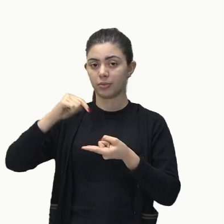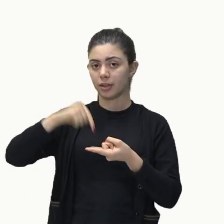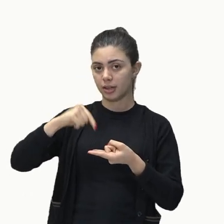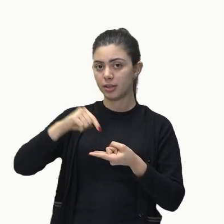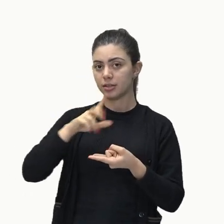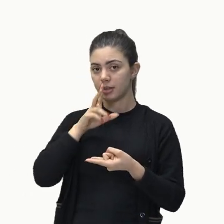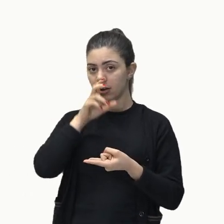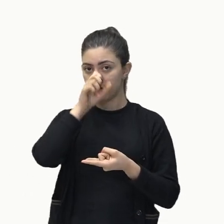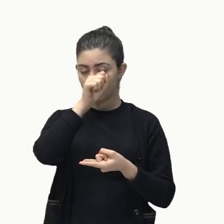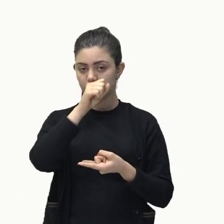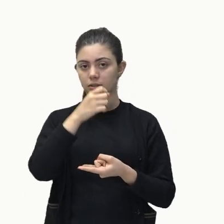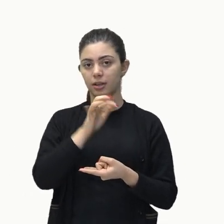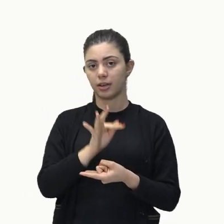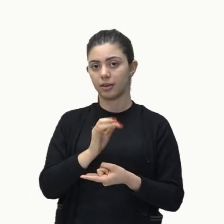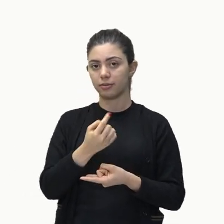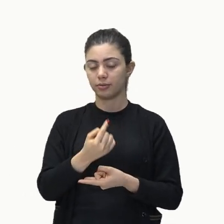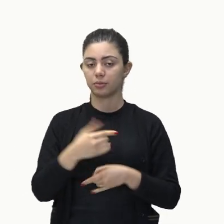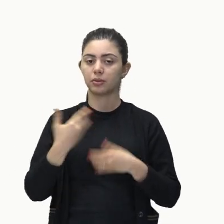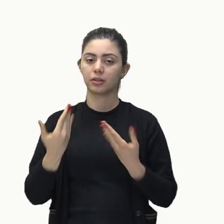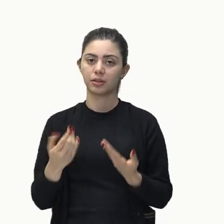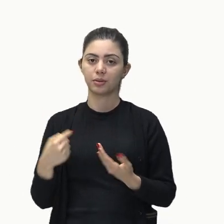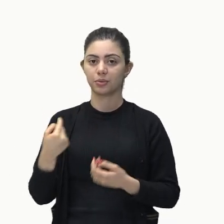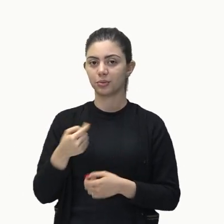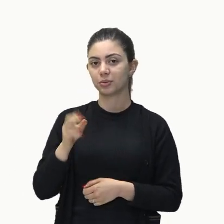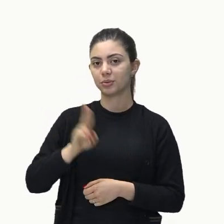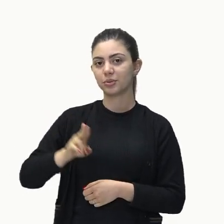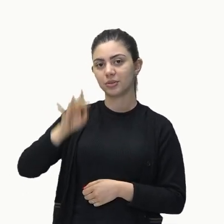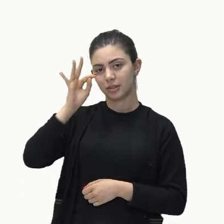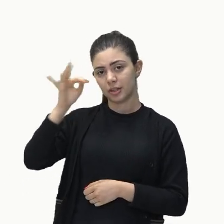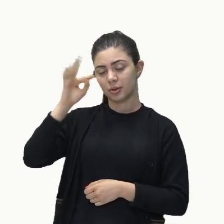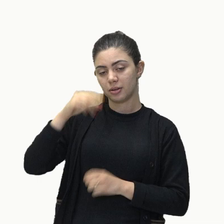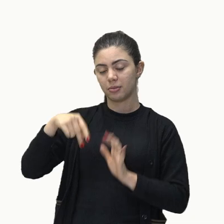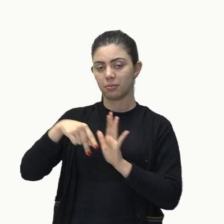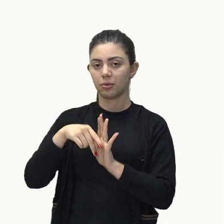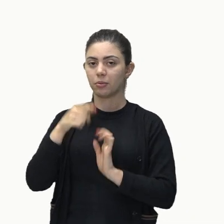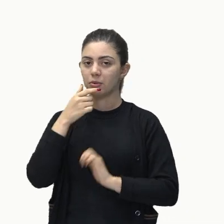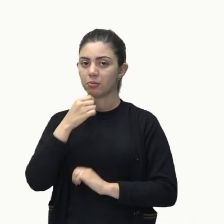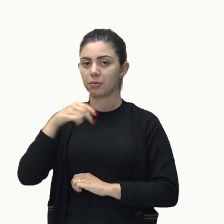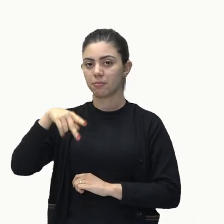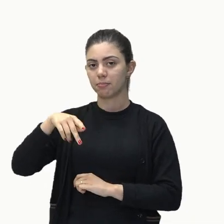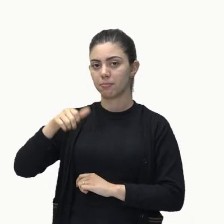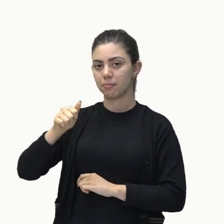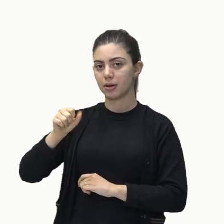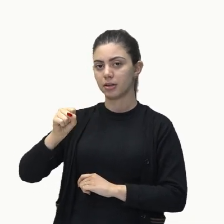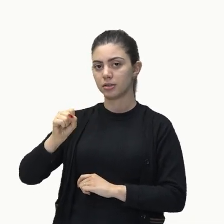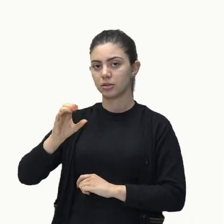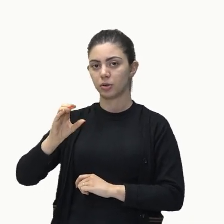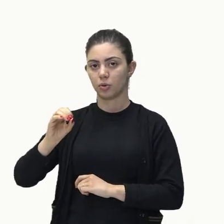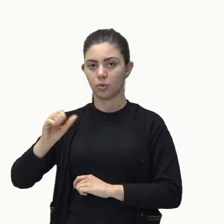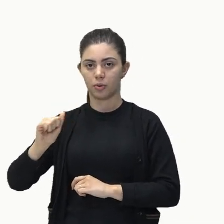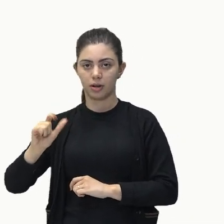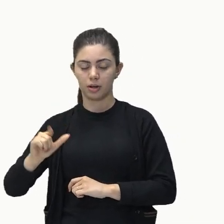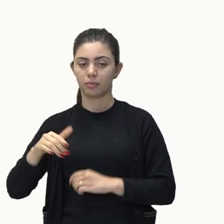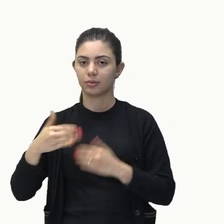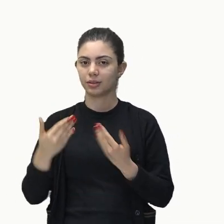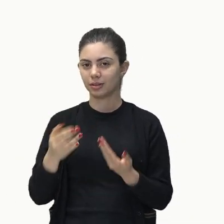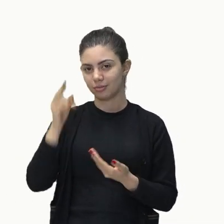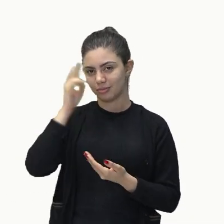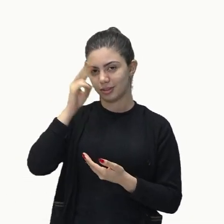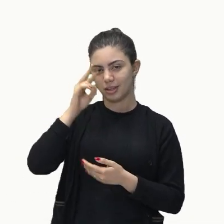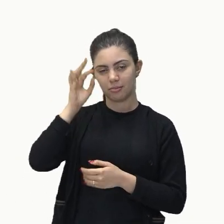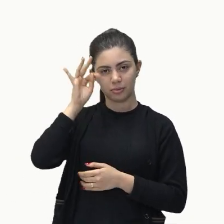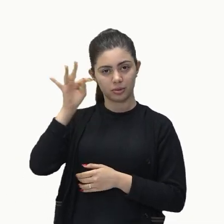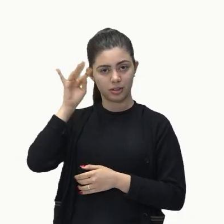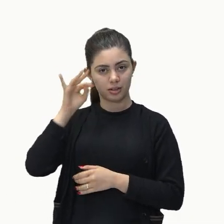E aí eu vou ter que utilizar aqui o nosso teorema de Pascal, o nosso princípio de Pascal, né, pessoal? Esse princípio de